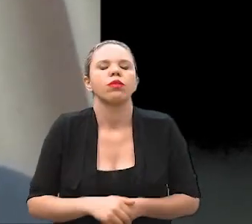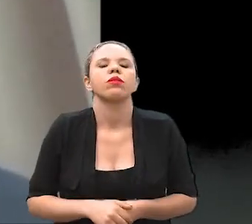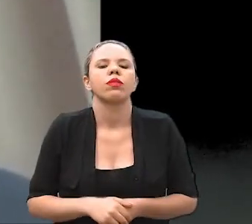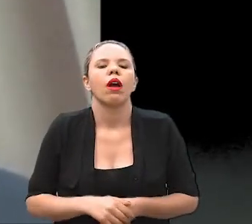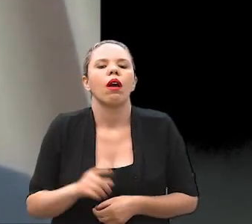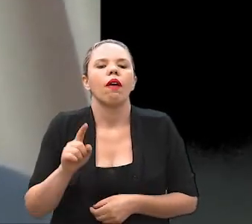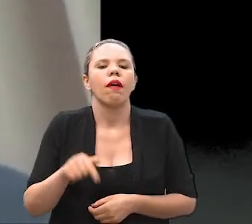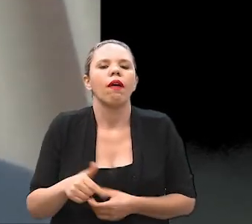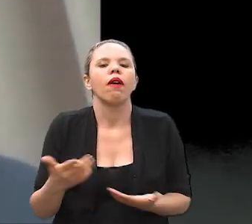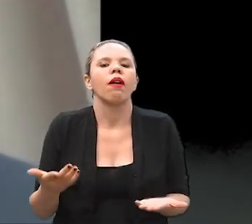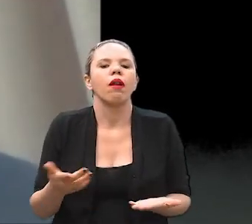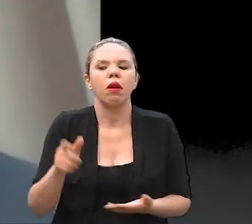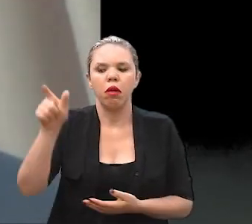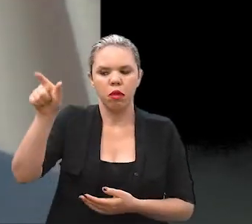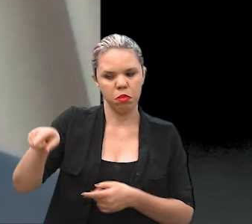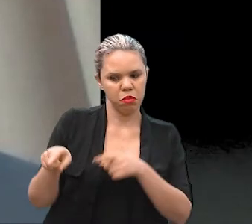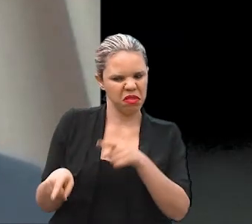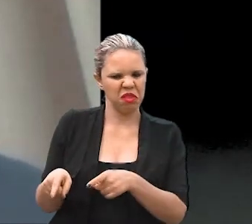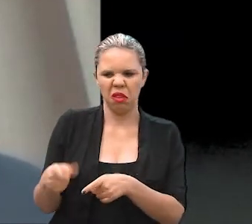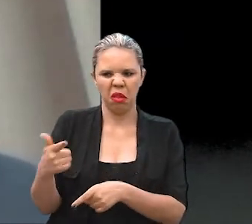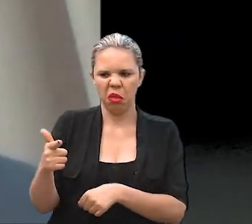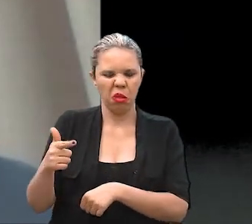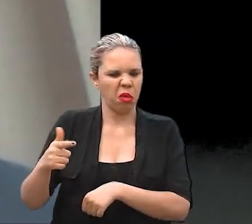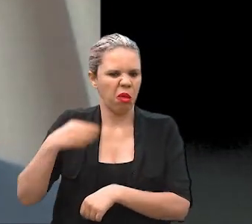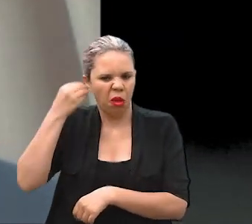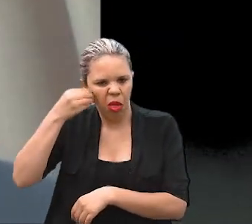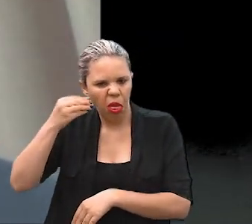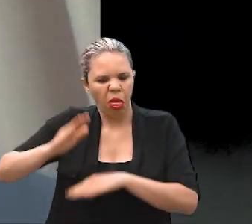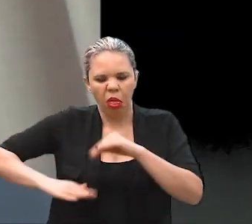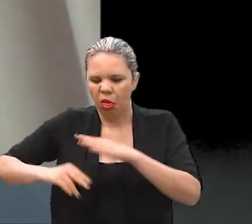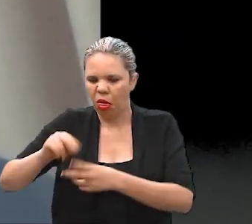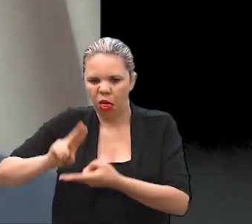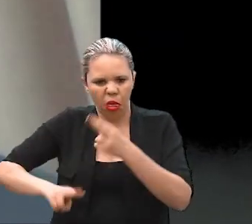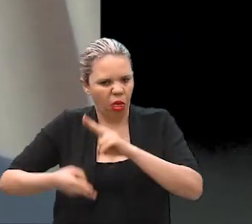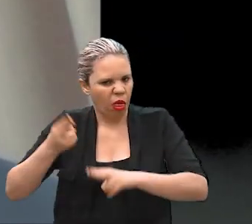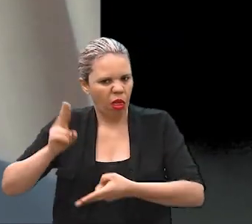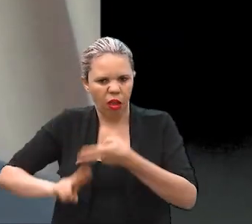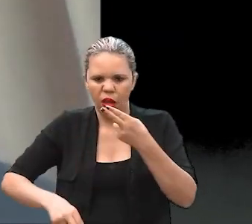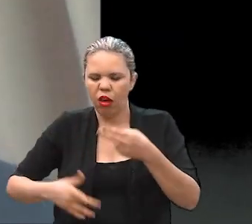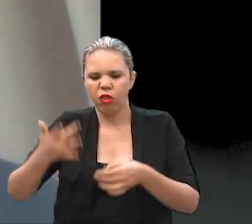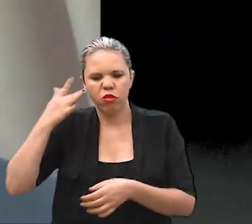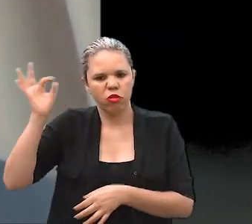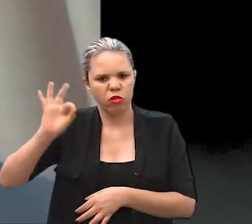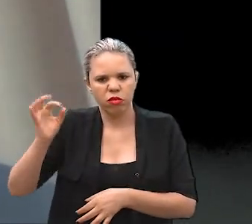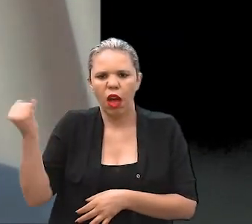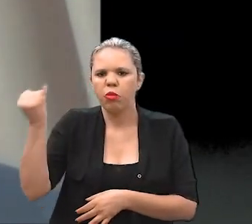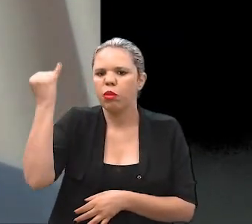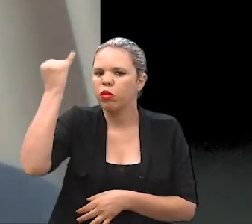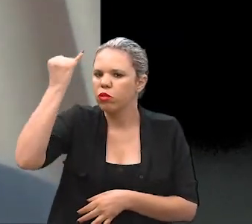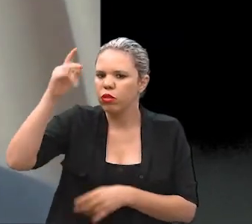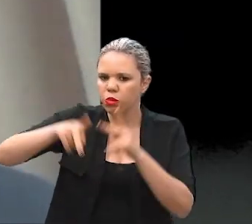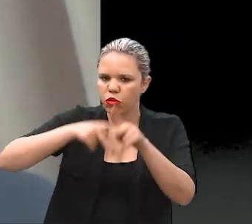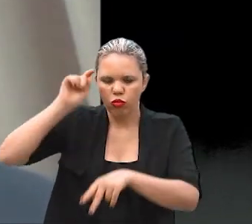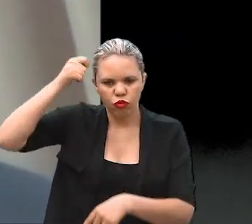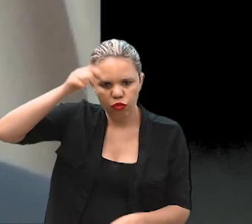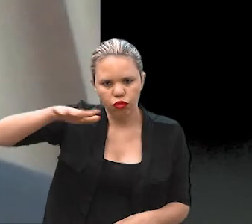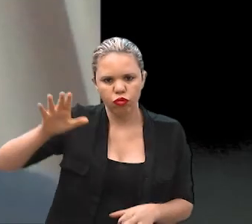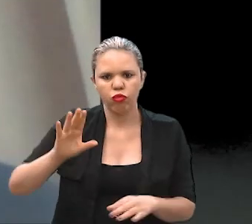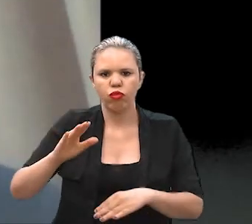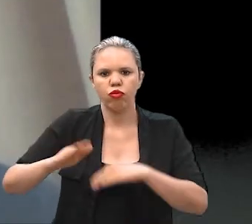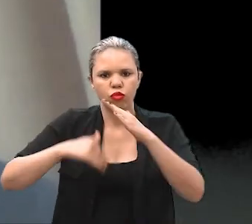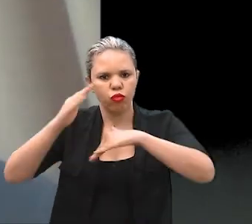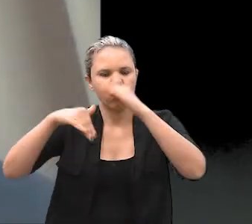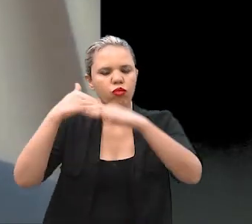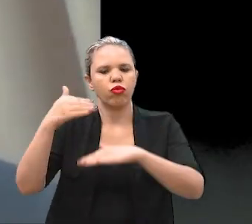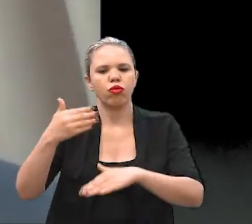é uma pessoa desqualificada por desconhecer a importância dos negros e negras na construção